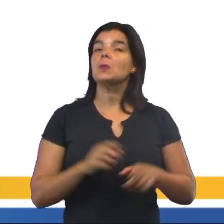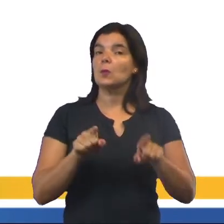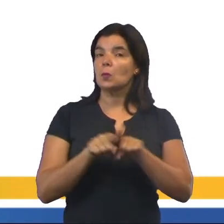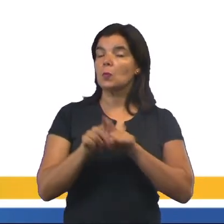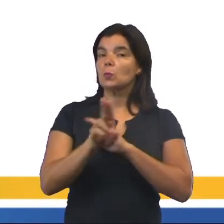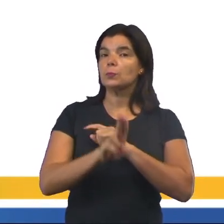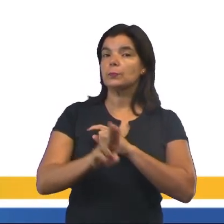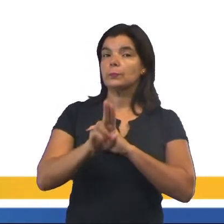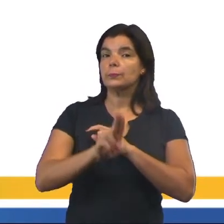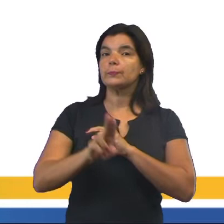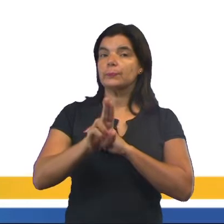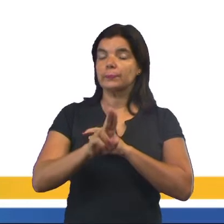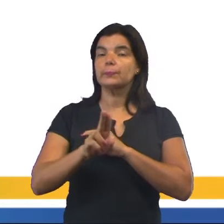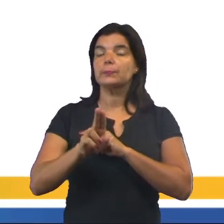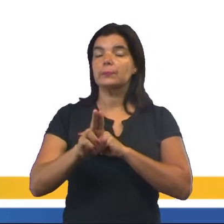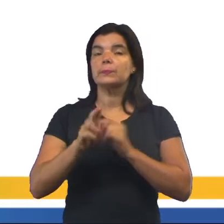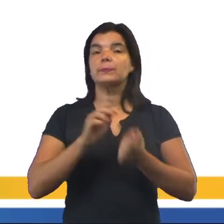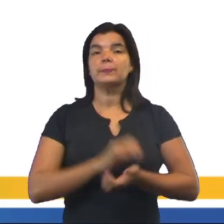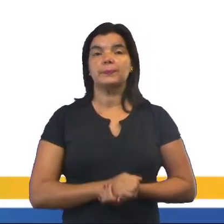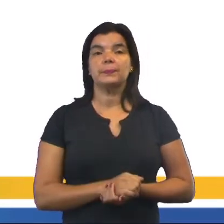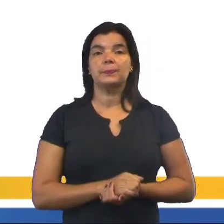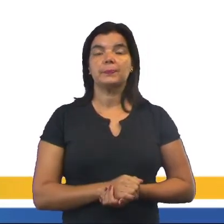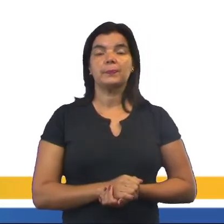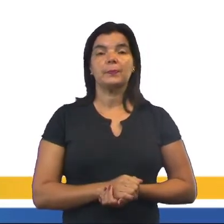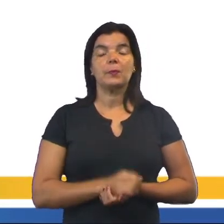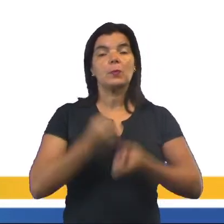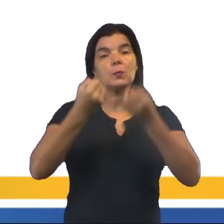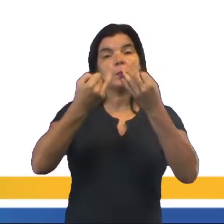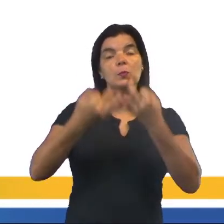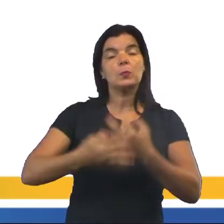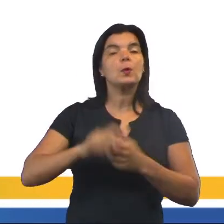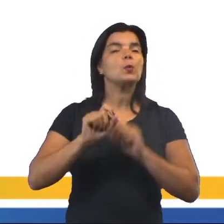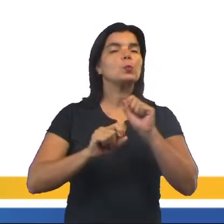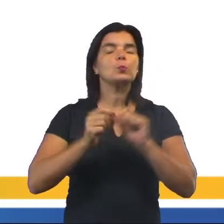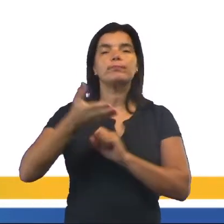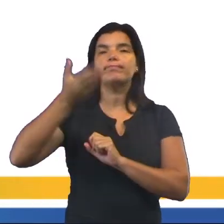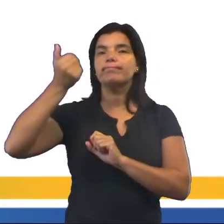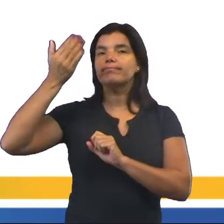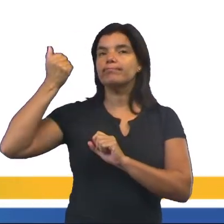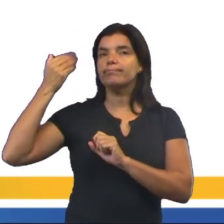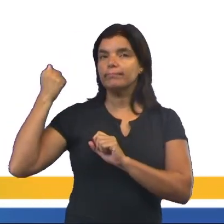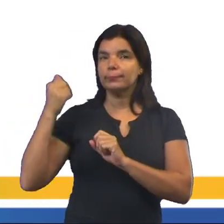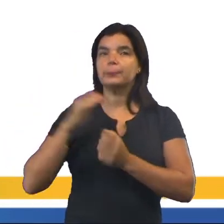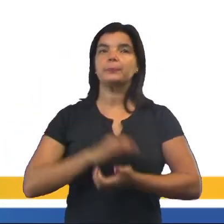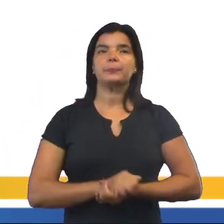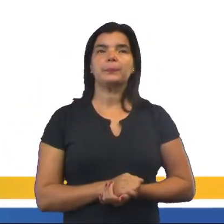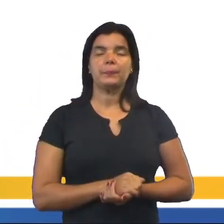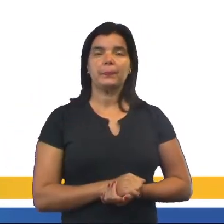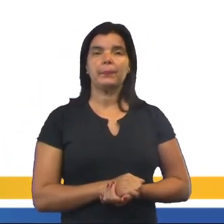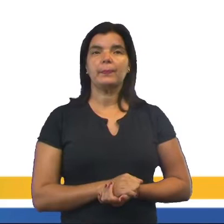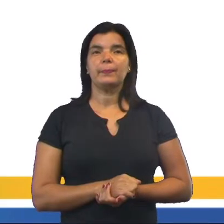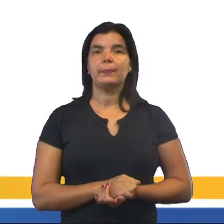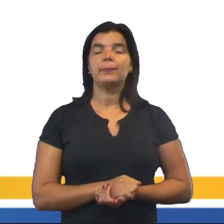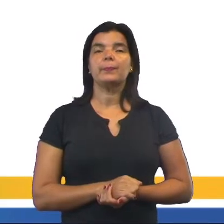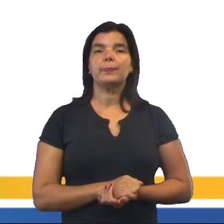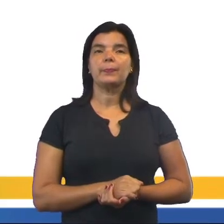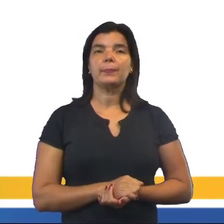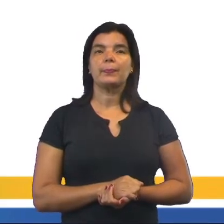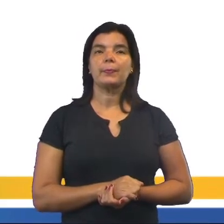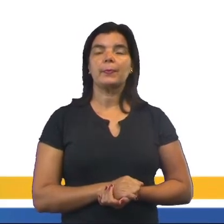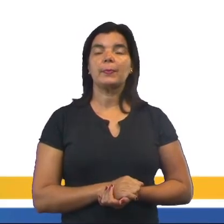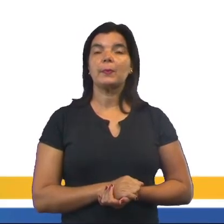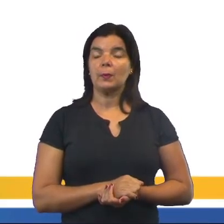Também podemos usar expressões para falar de passado, neste caso, past